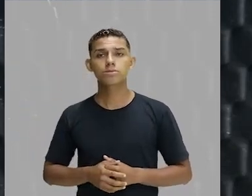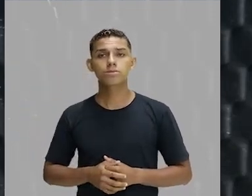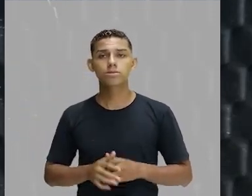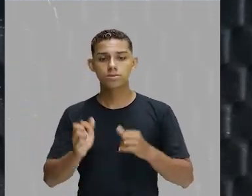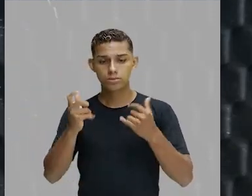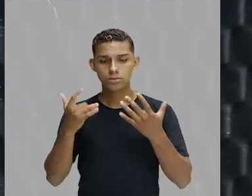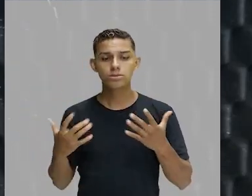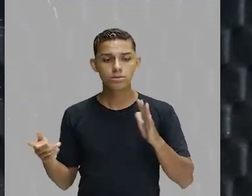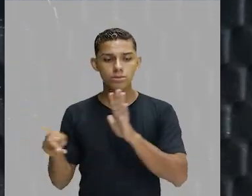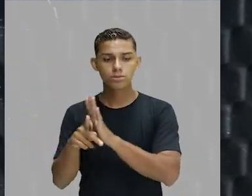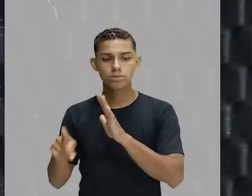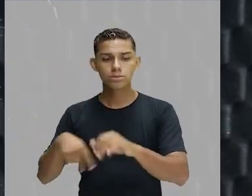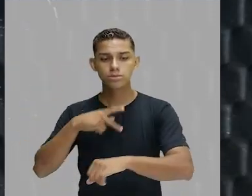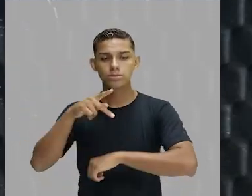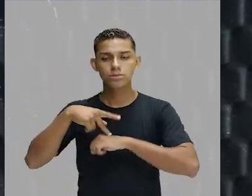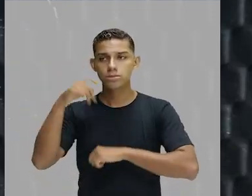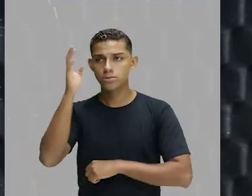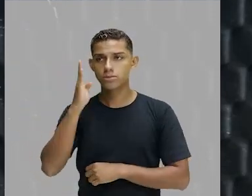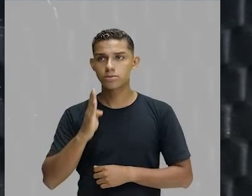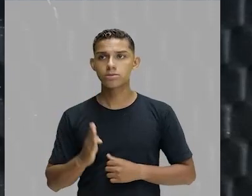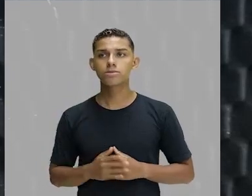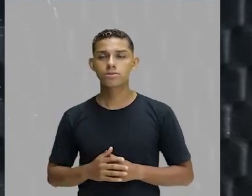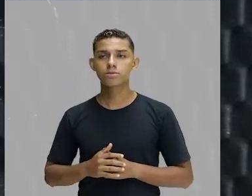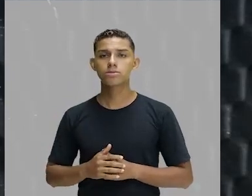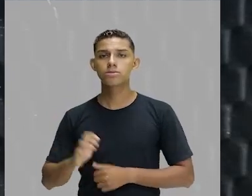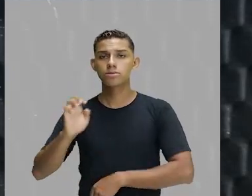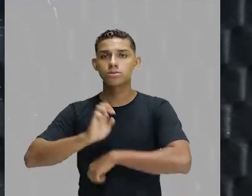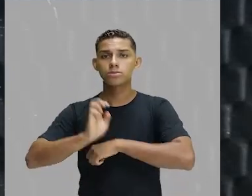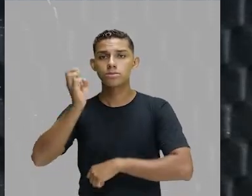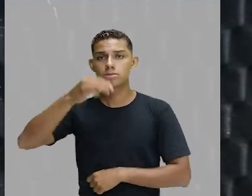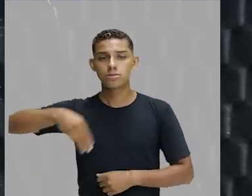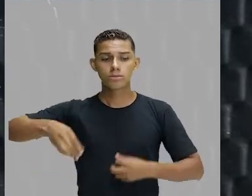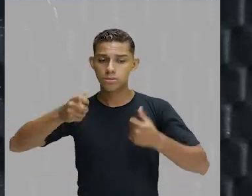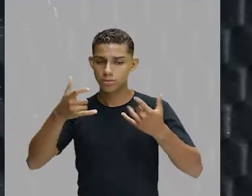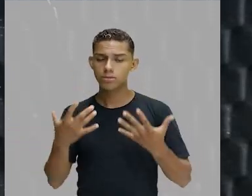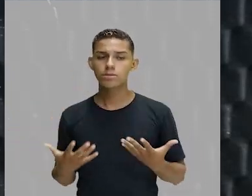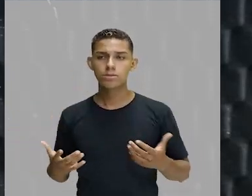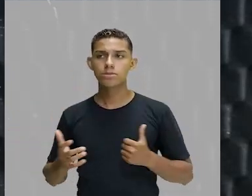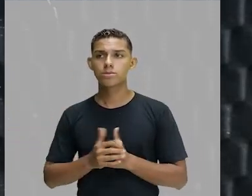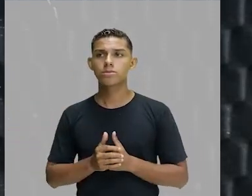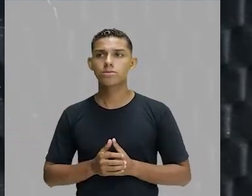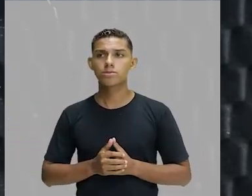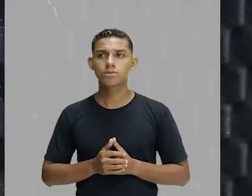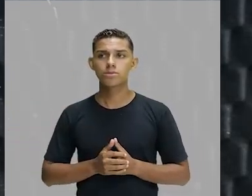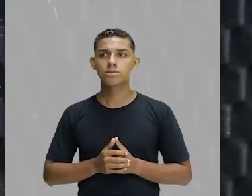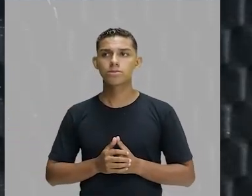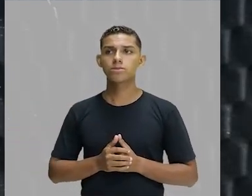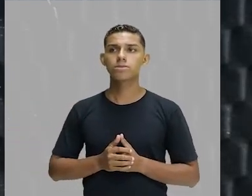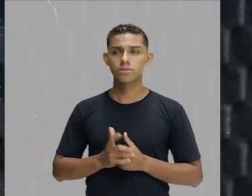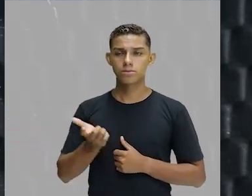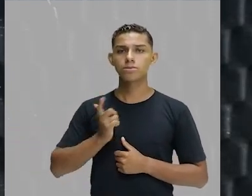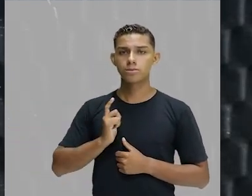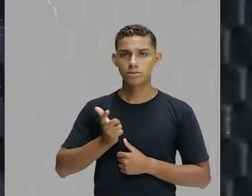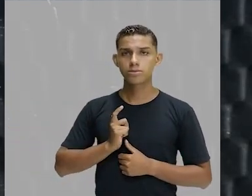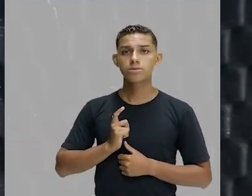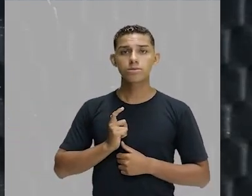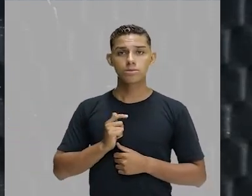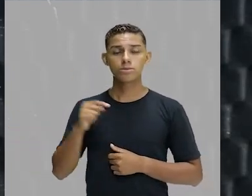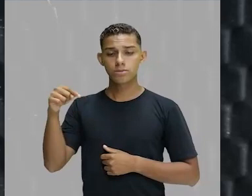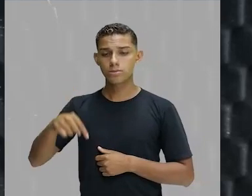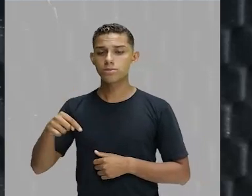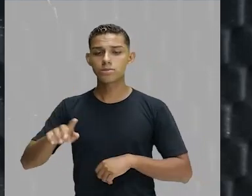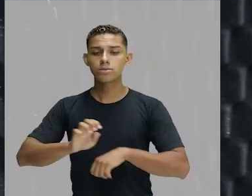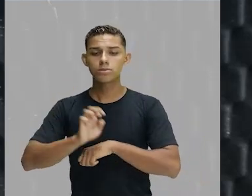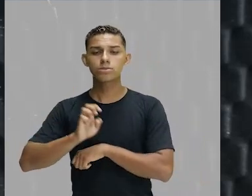falar agora do agroturismo aqui no Maranhão, certo? Então, nós temos